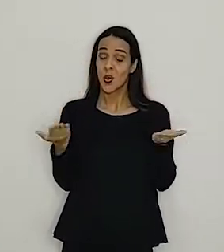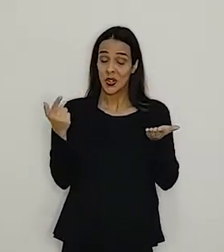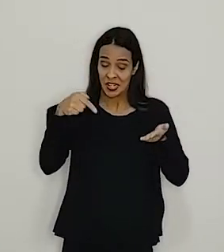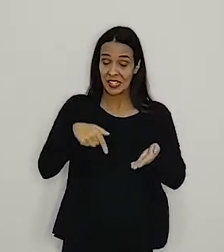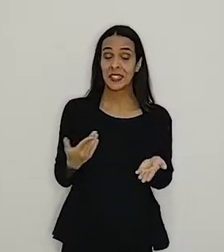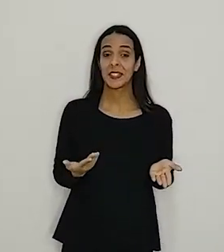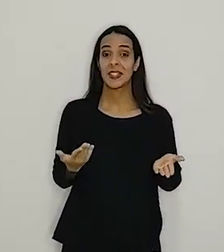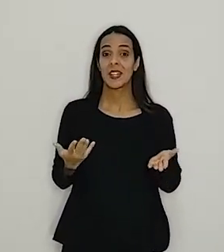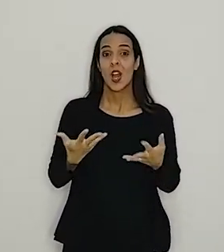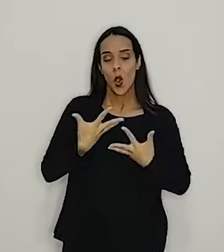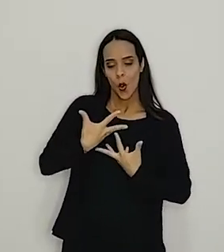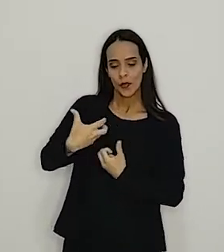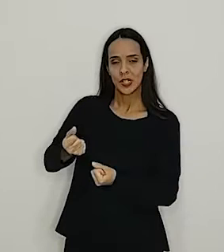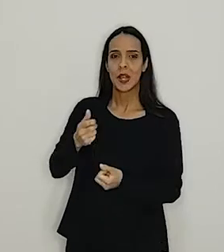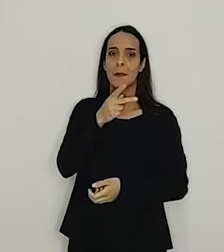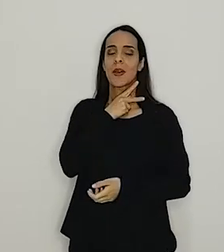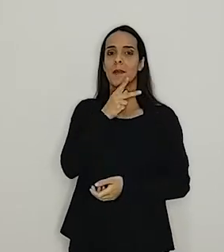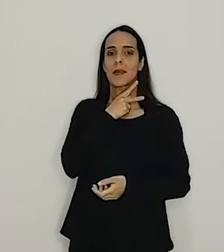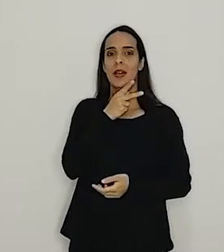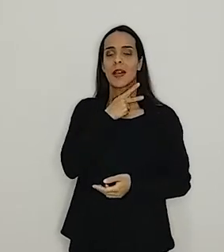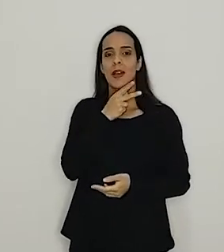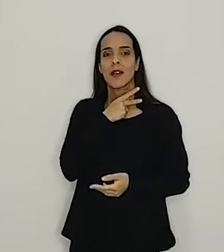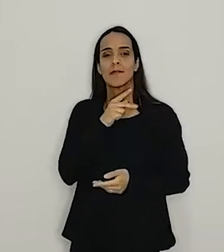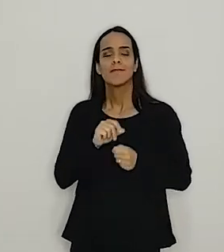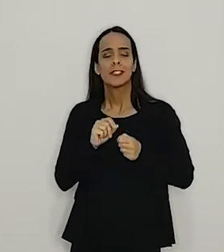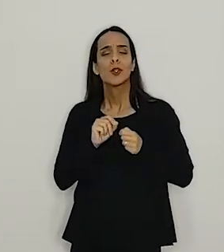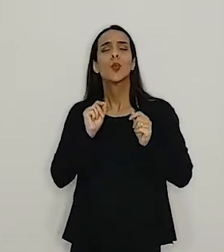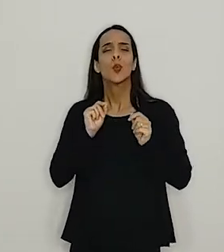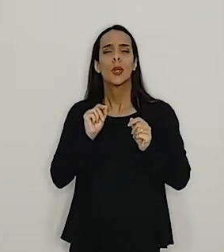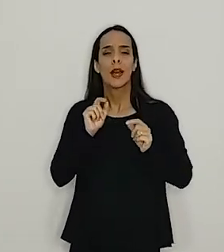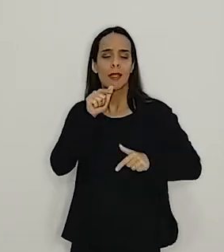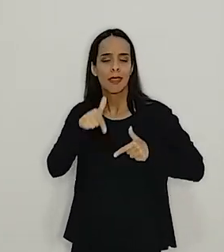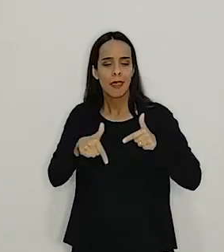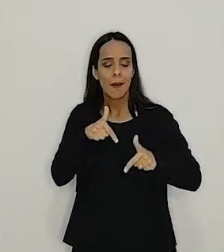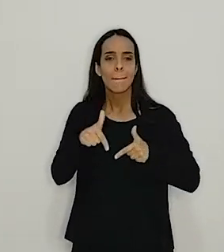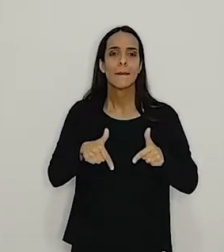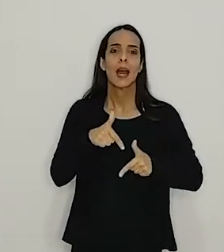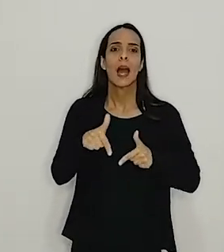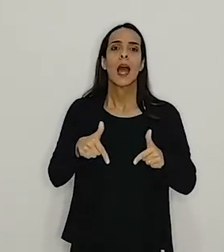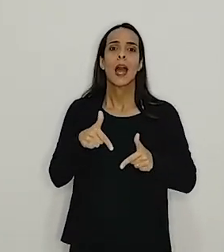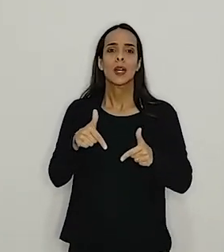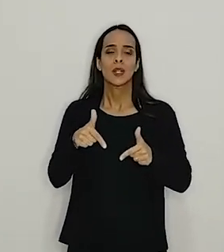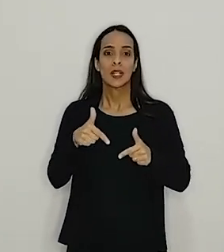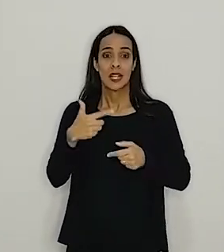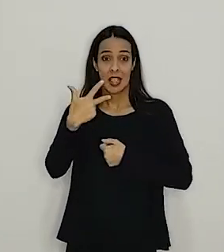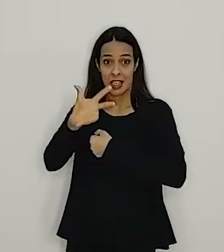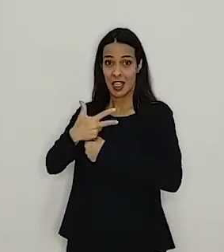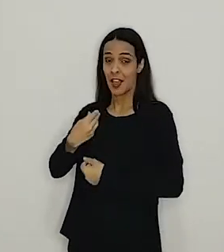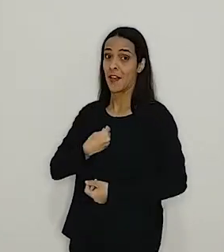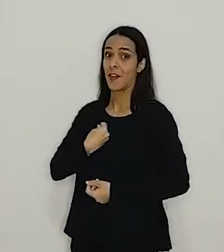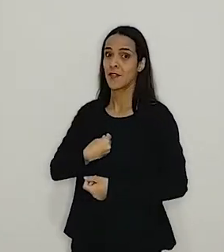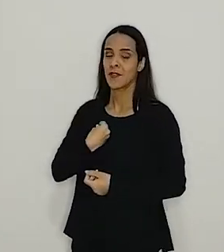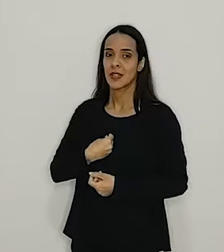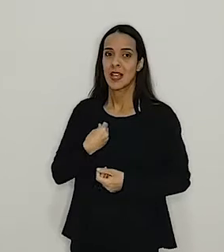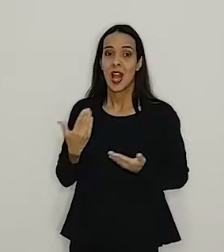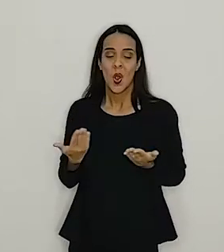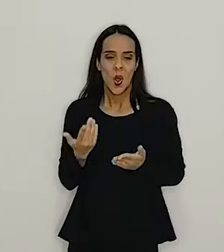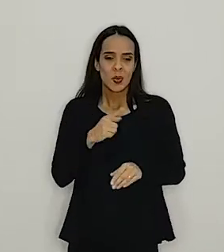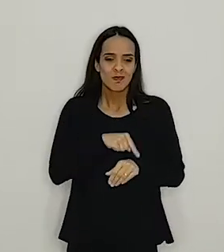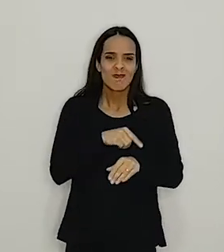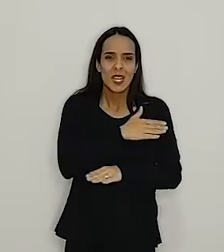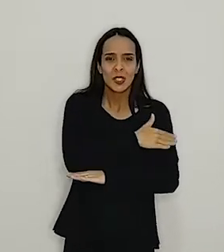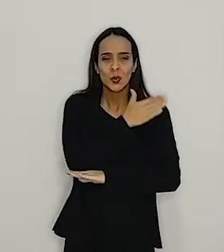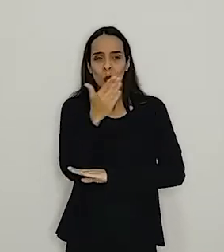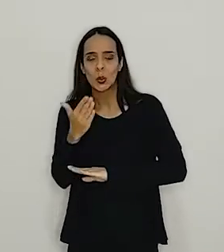fazer um trabalho com vocês nessas lives durante esse período aí de isolamento e de distanciamento social.